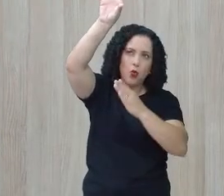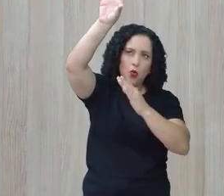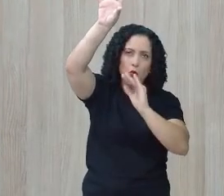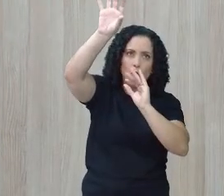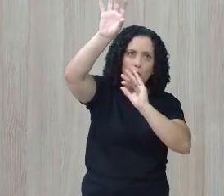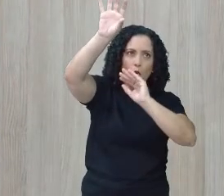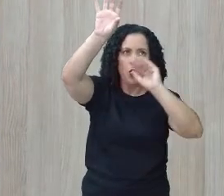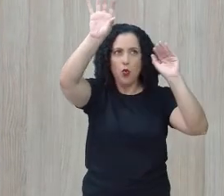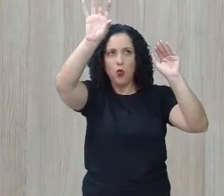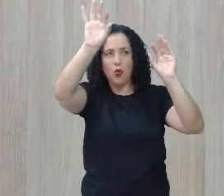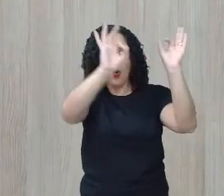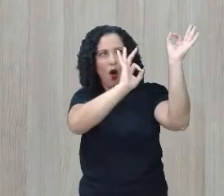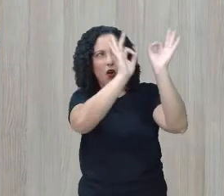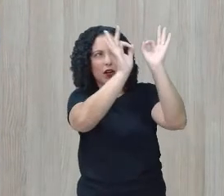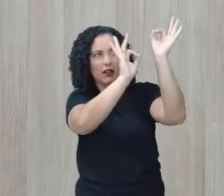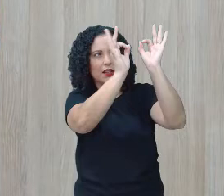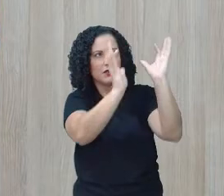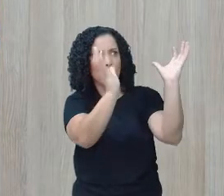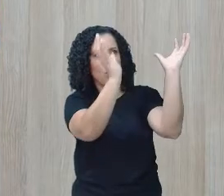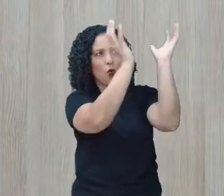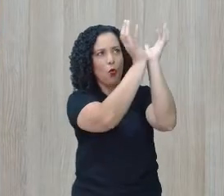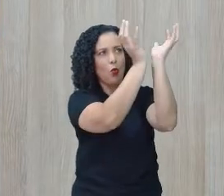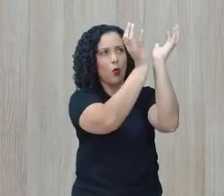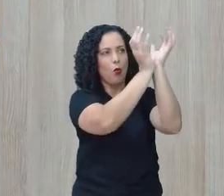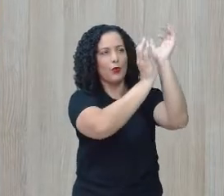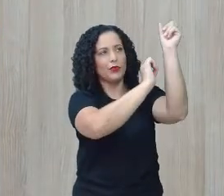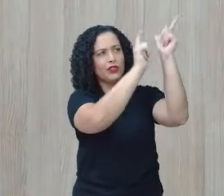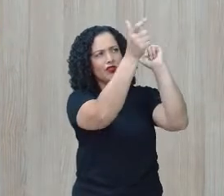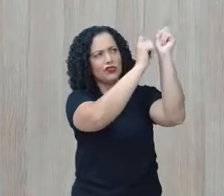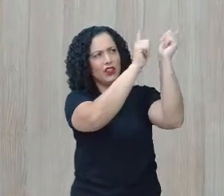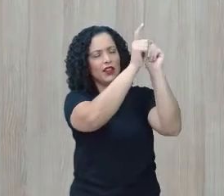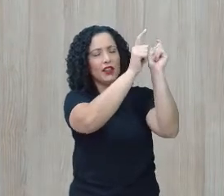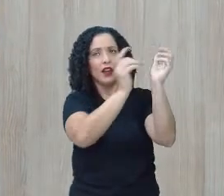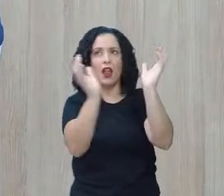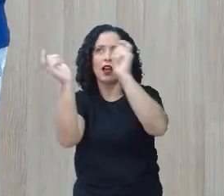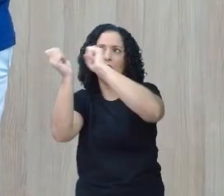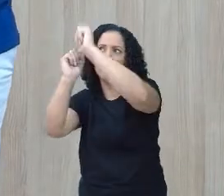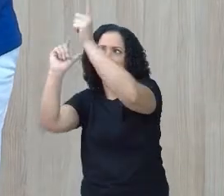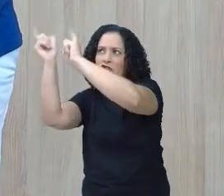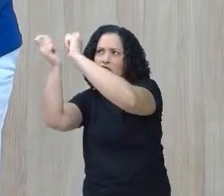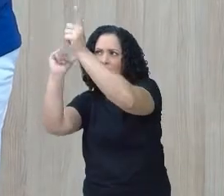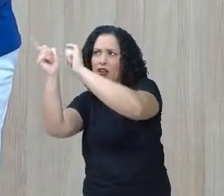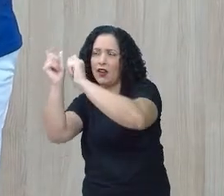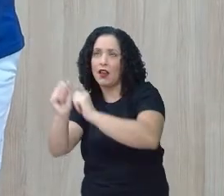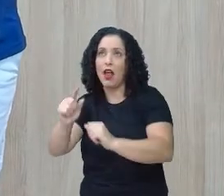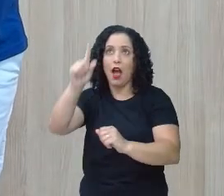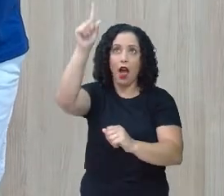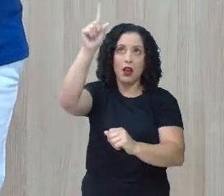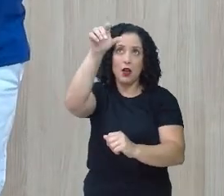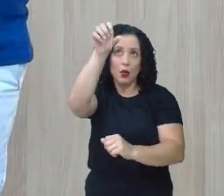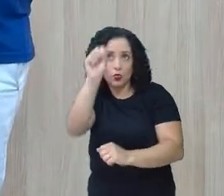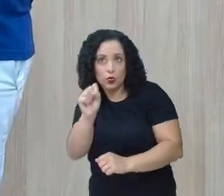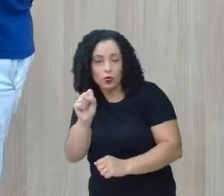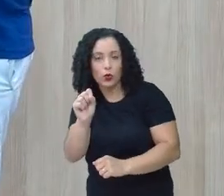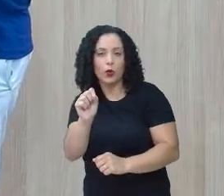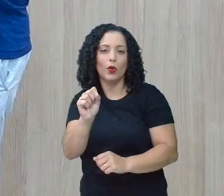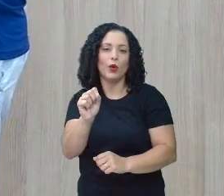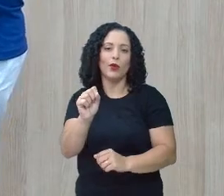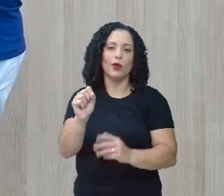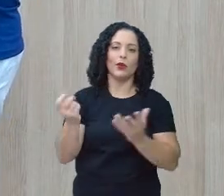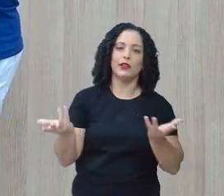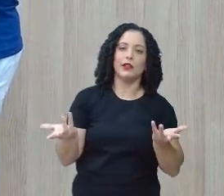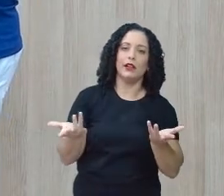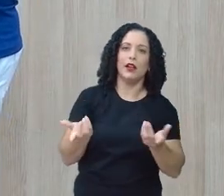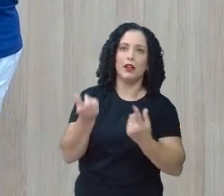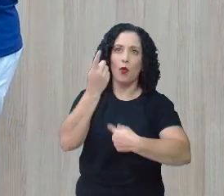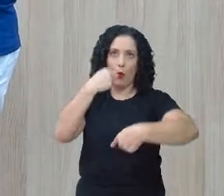organização ali do Cruzeiro do Sul, aí chegava a um ponto no chão, ali é o sul. Então, se ali é o sul, no